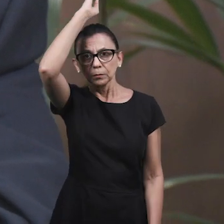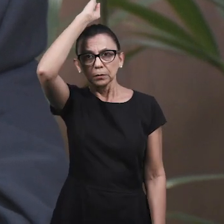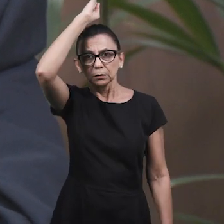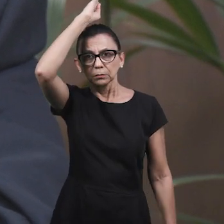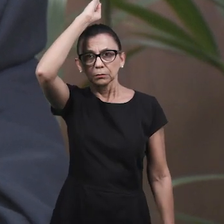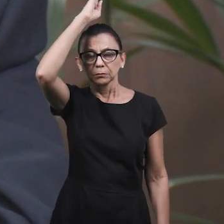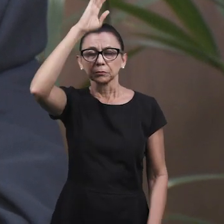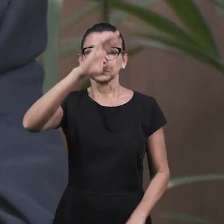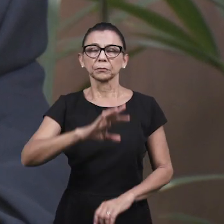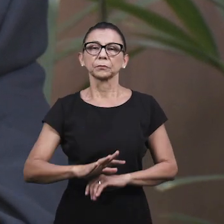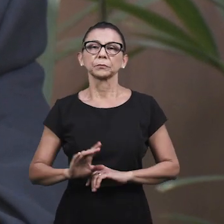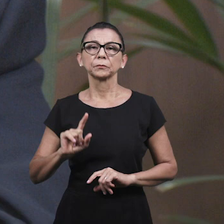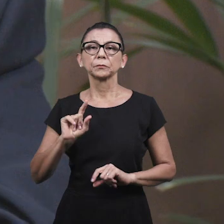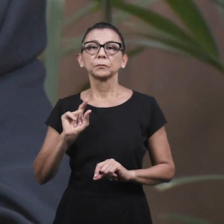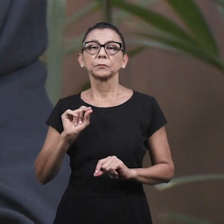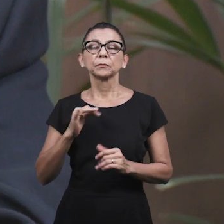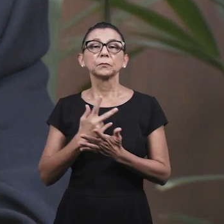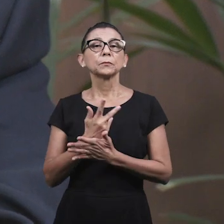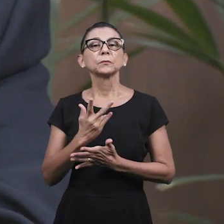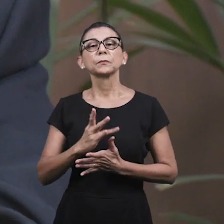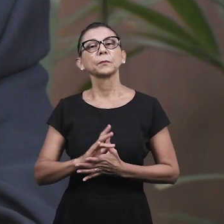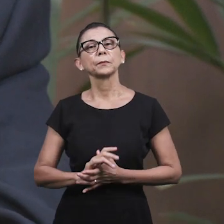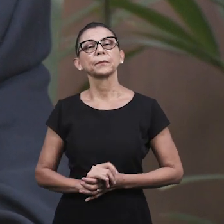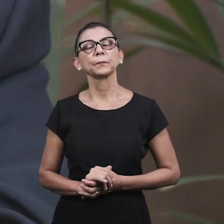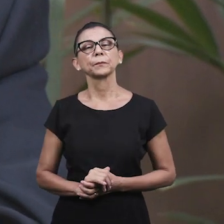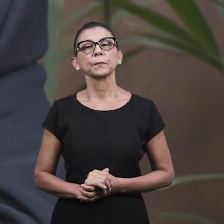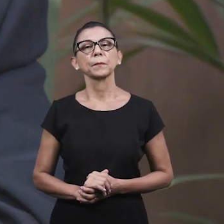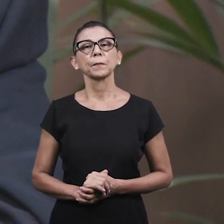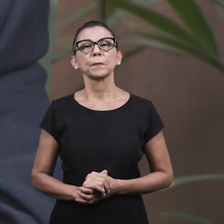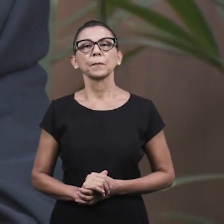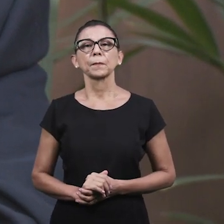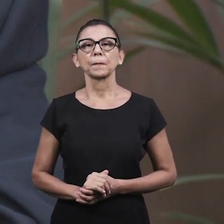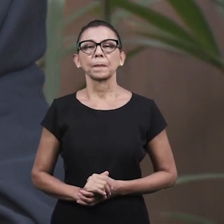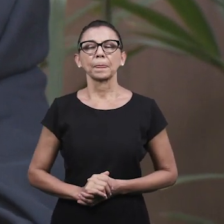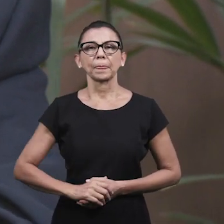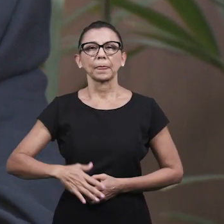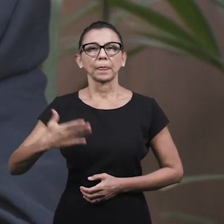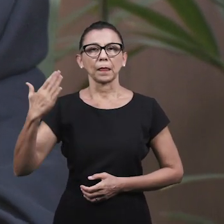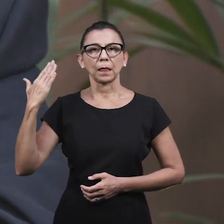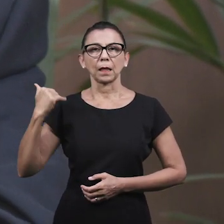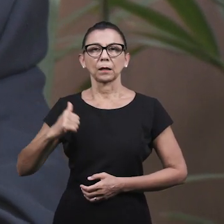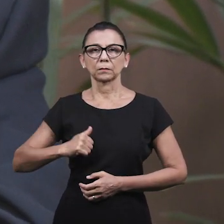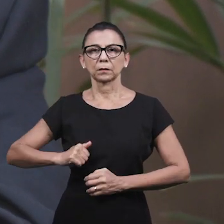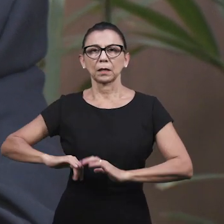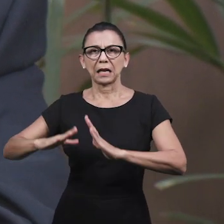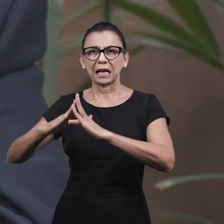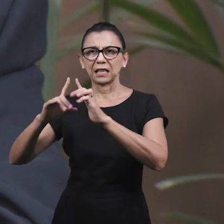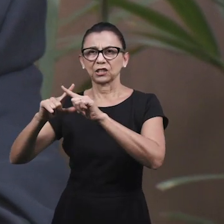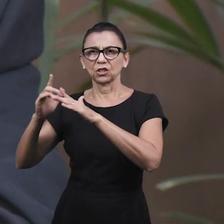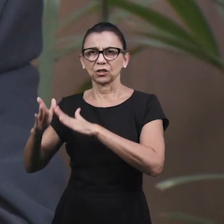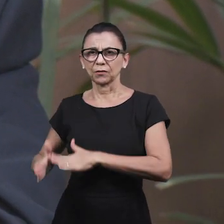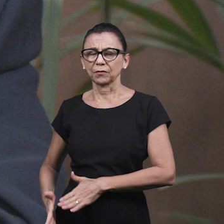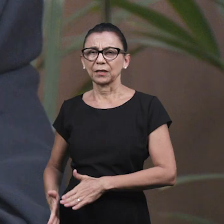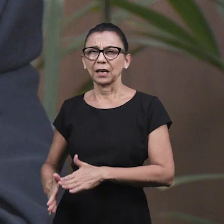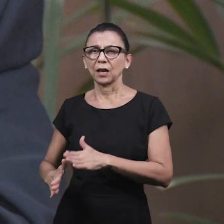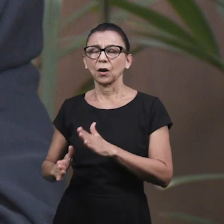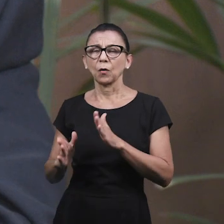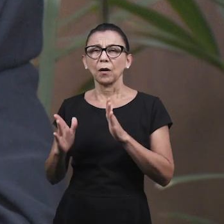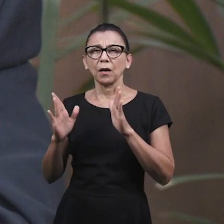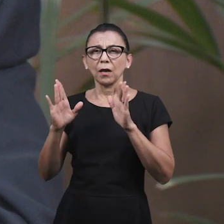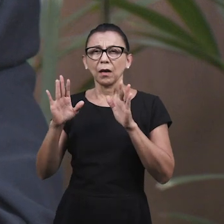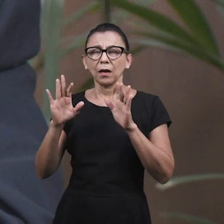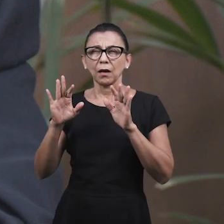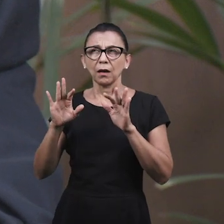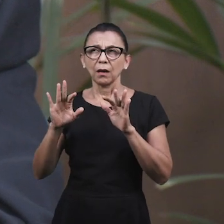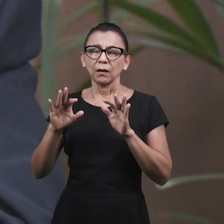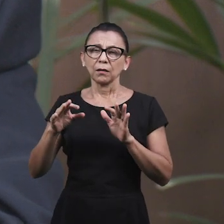Então, o que acontece? A igreja estava sendo massacrada. Final do primeiro século,